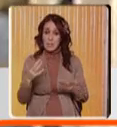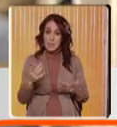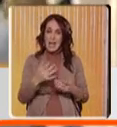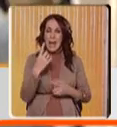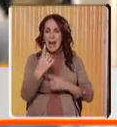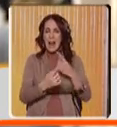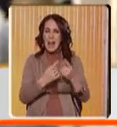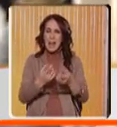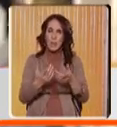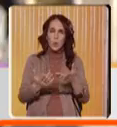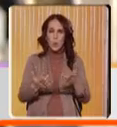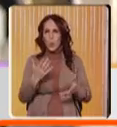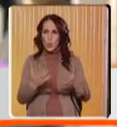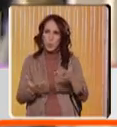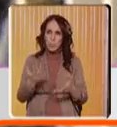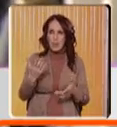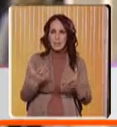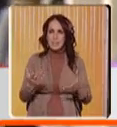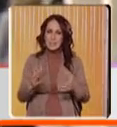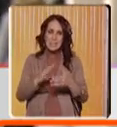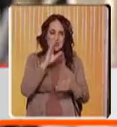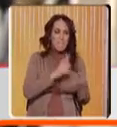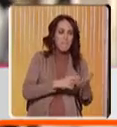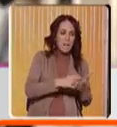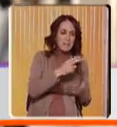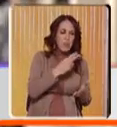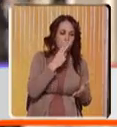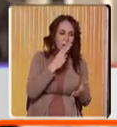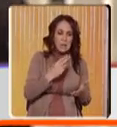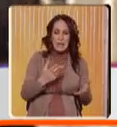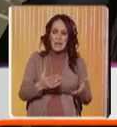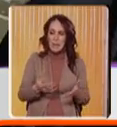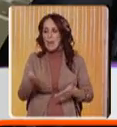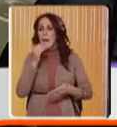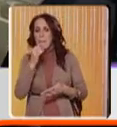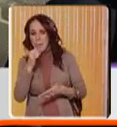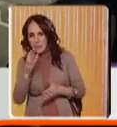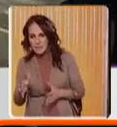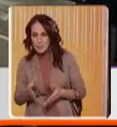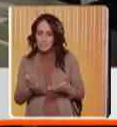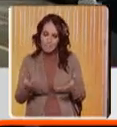há qualquer coisa que tem que compensar, que lhes vai compensar o tabaco. Sim.